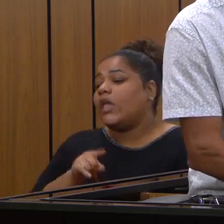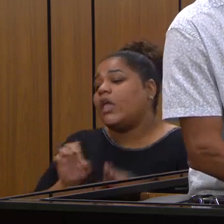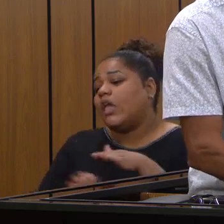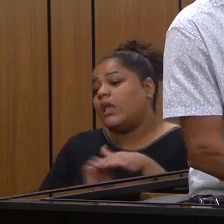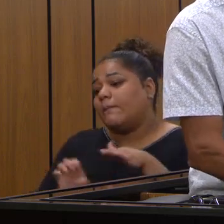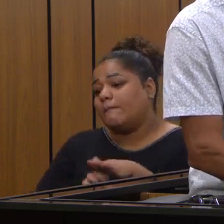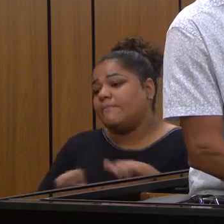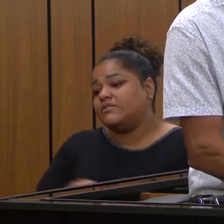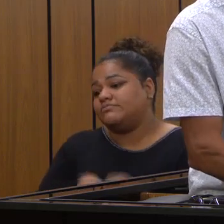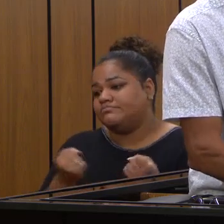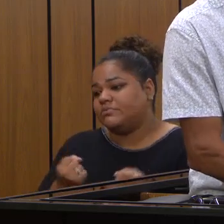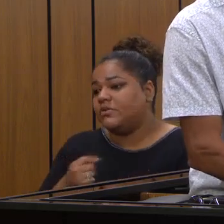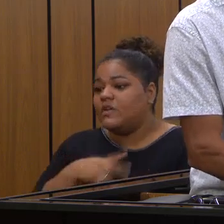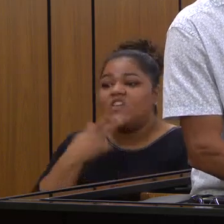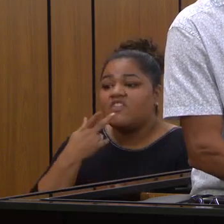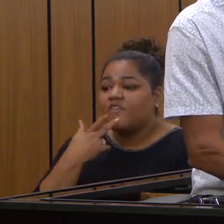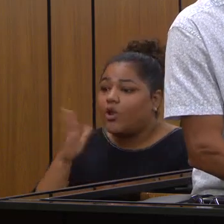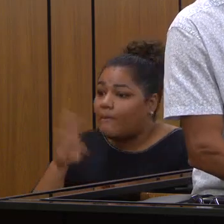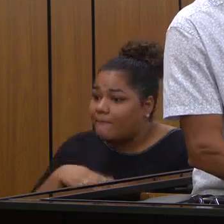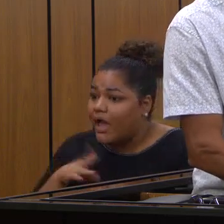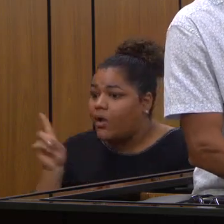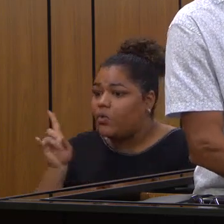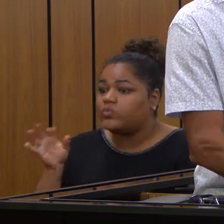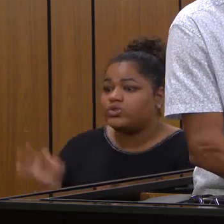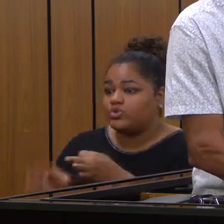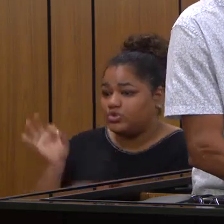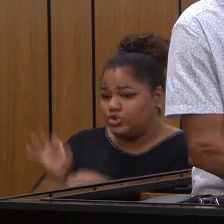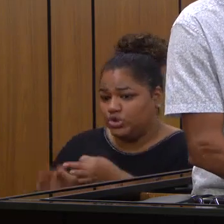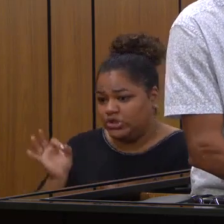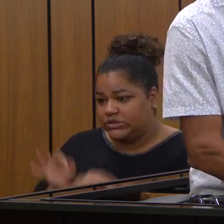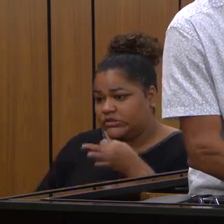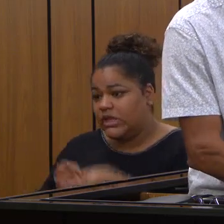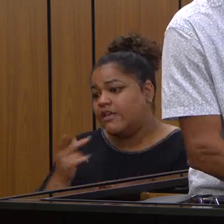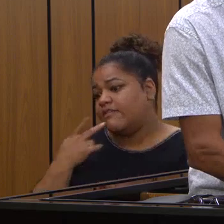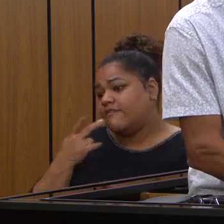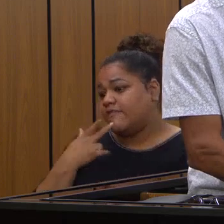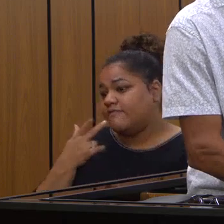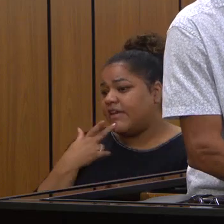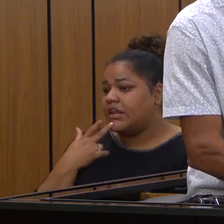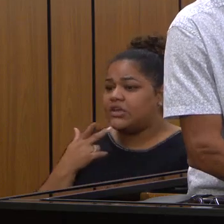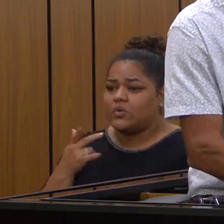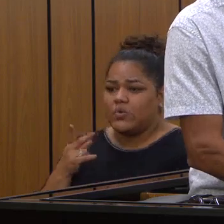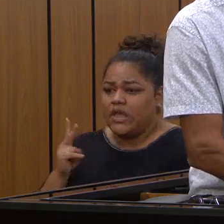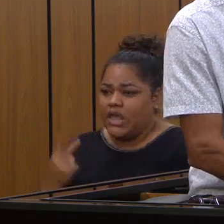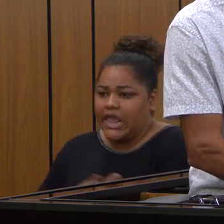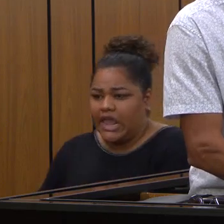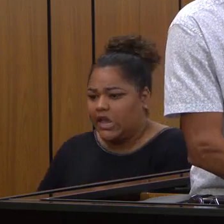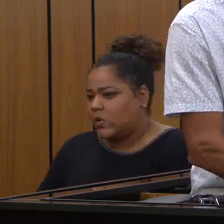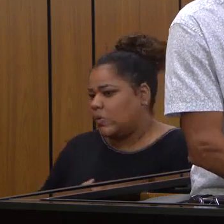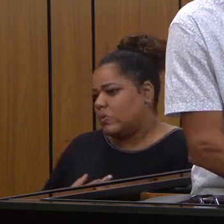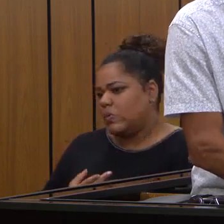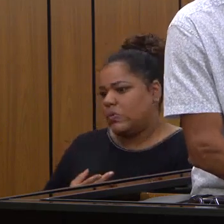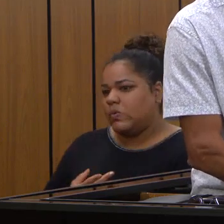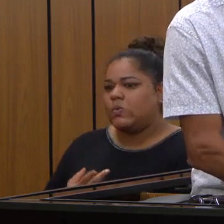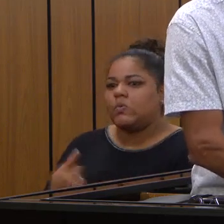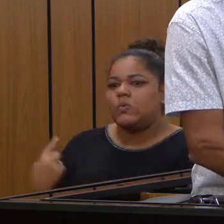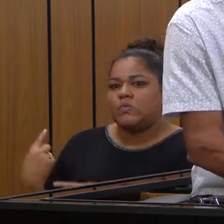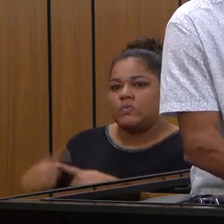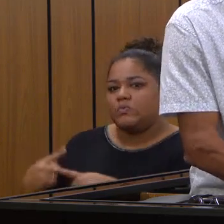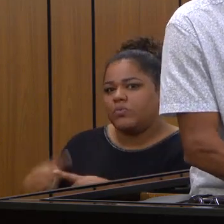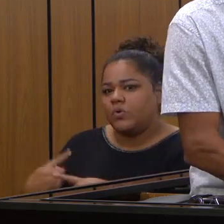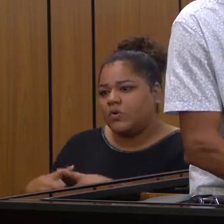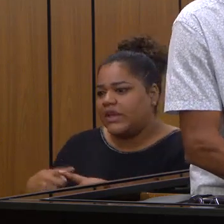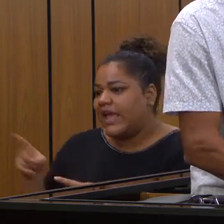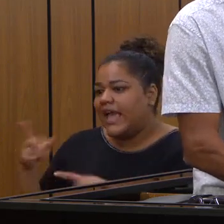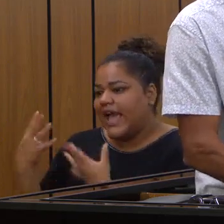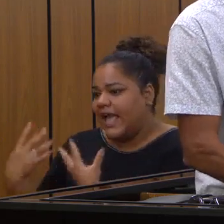mal do Judiciário lá falando que era uma uma lastimável equívoco do do Judiciário em